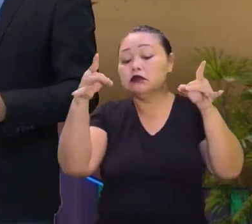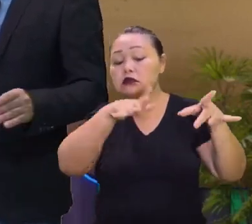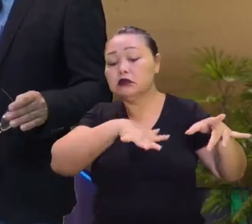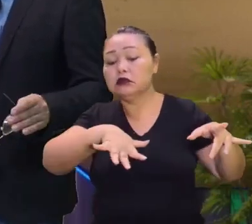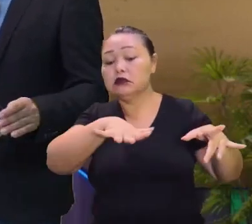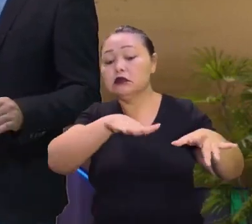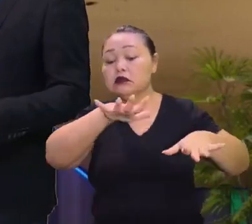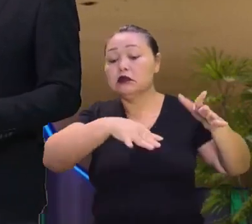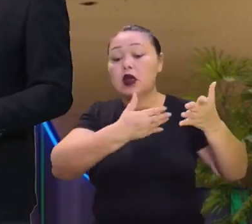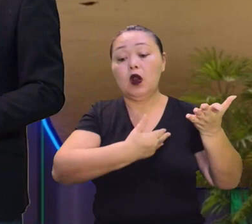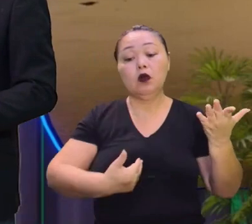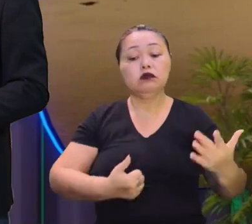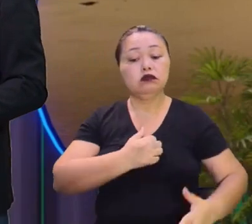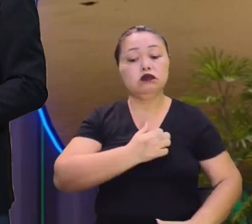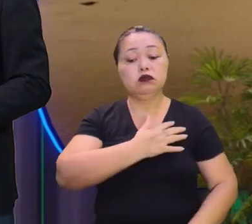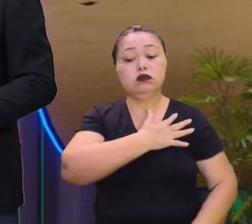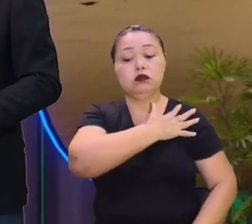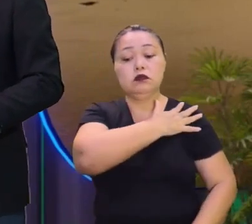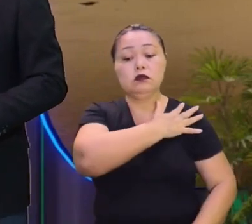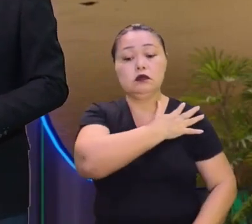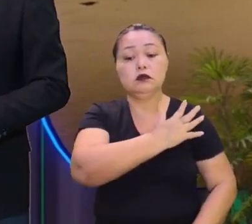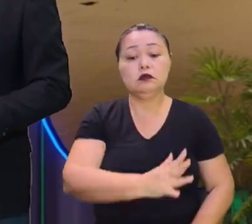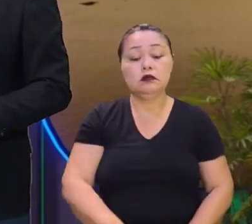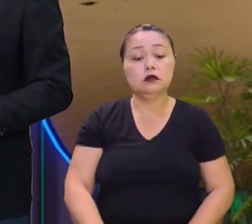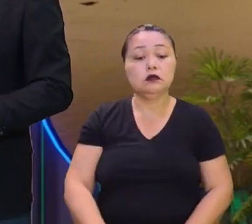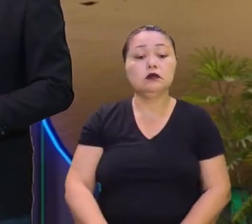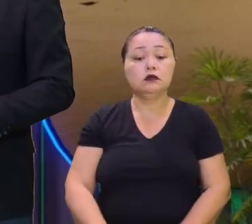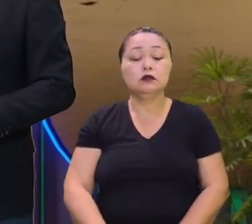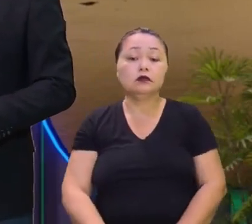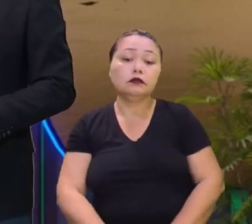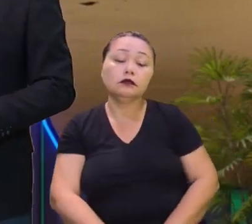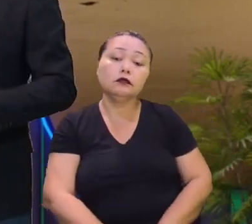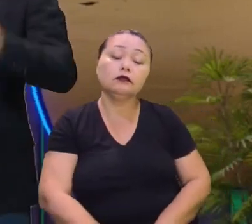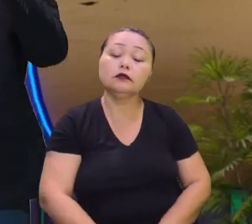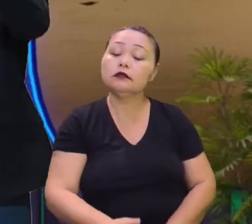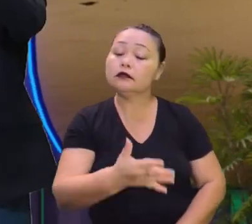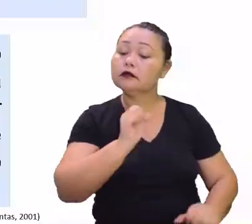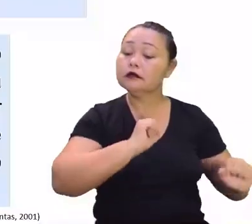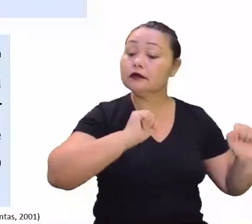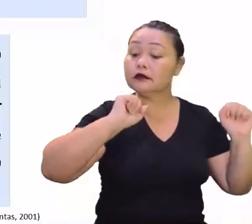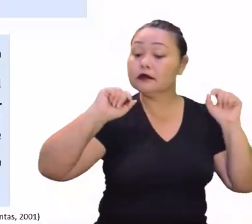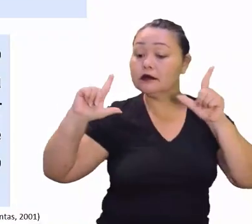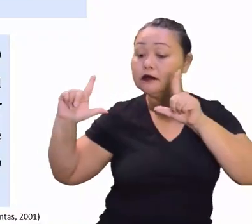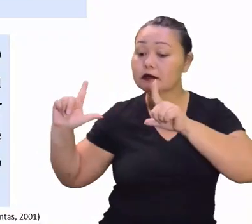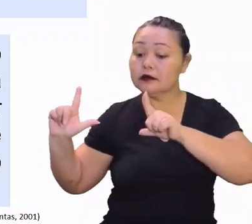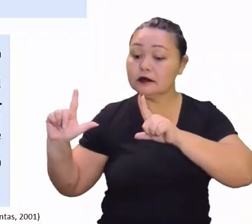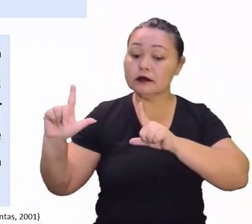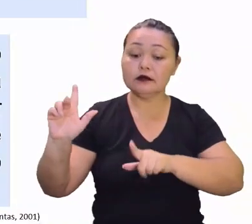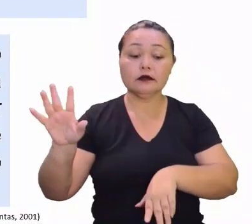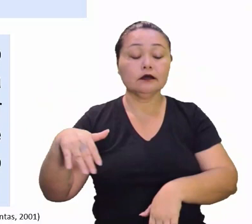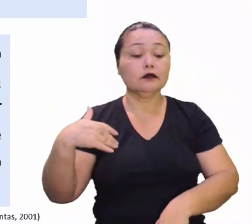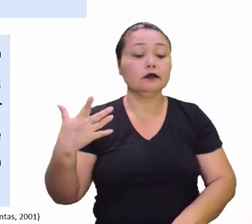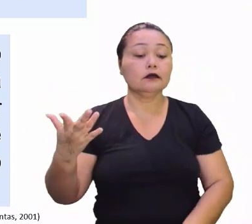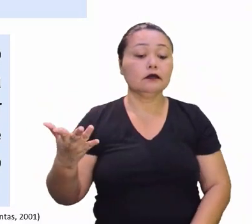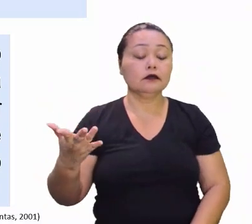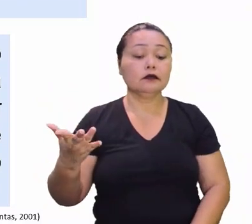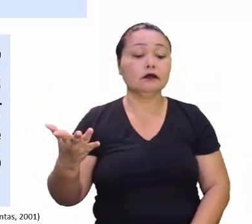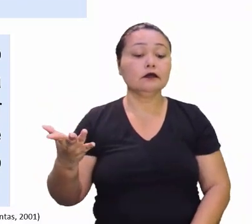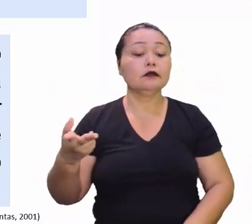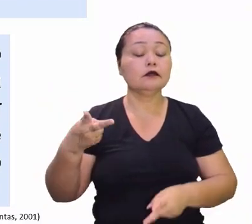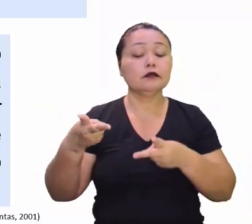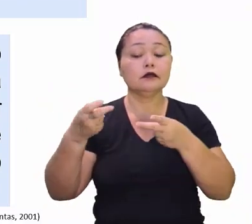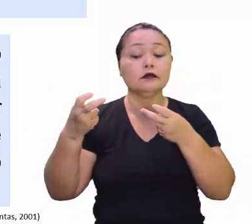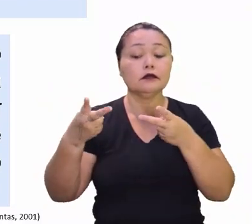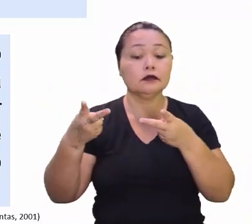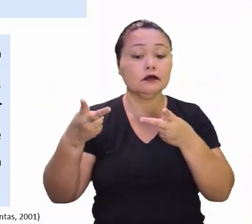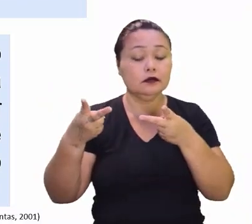sem falar também que era o governo militar, né? Eles não brincavam muito, né? Exatamente. Vamos lá no quadro, então? Vamos lá, meu diretor. Então,